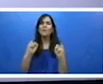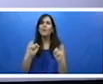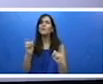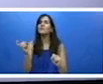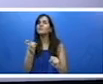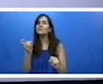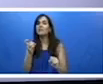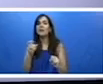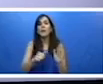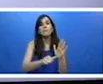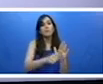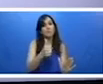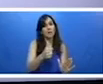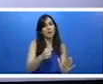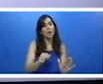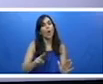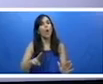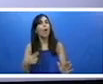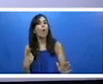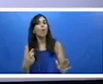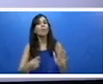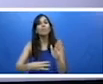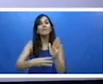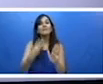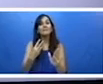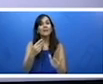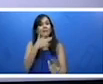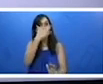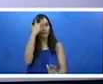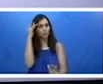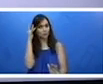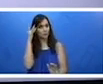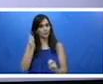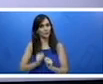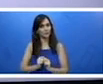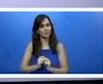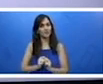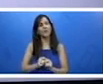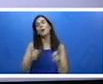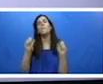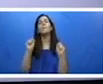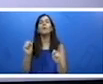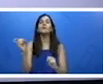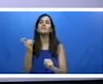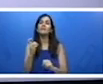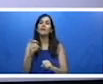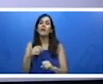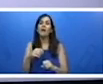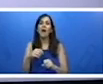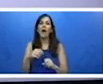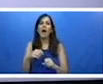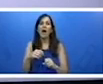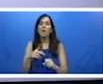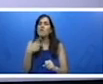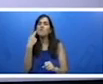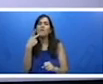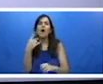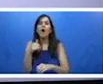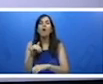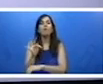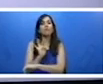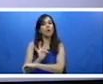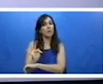terceira pessoa. A linguagem pode ser mais ou menos formal. Então, de acordo com o